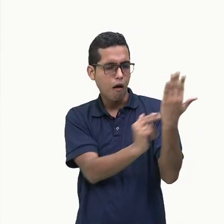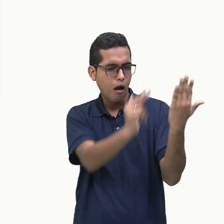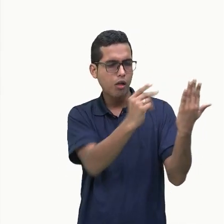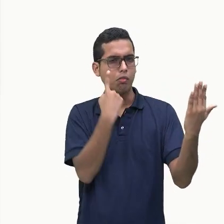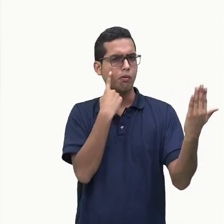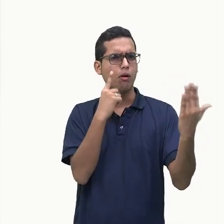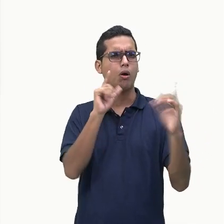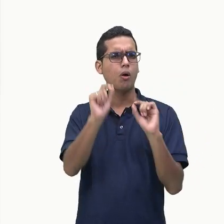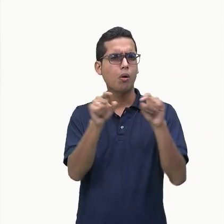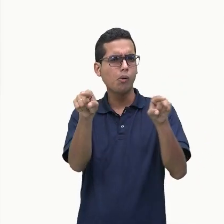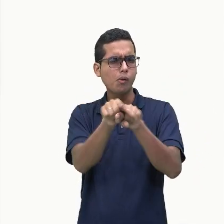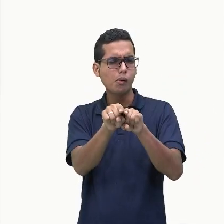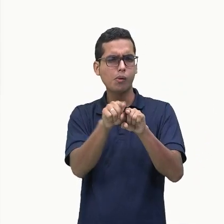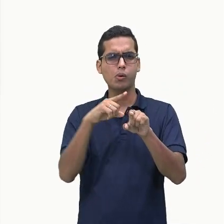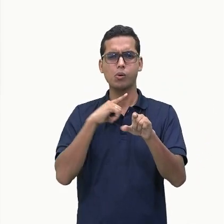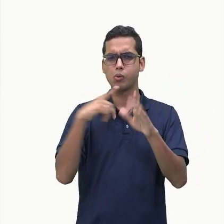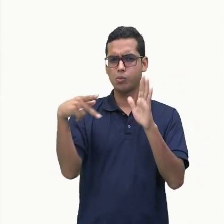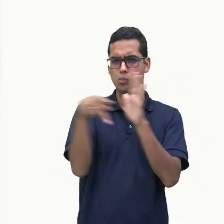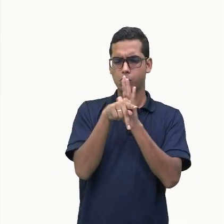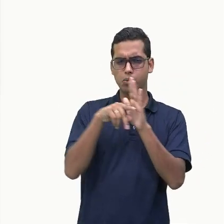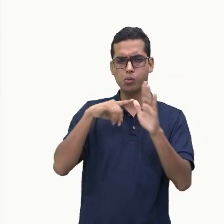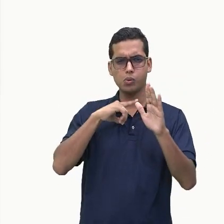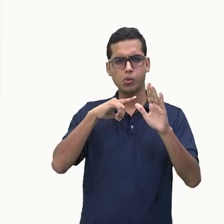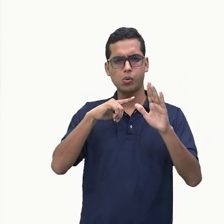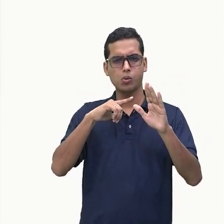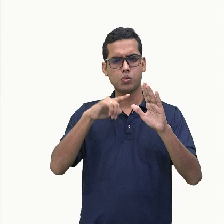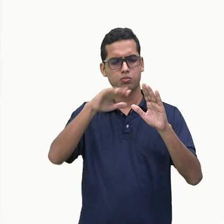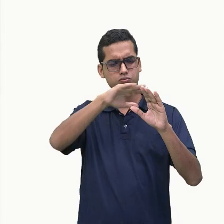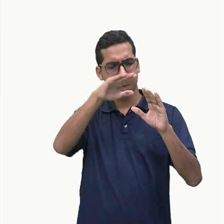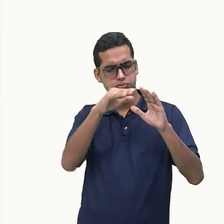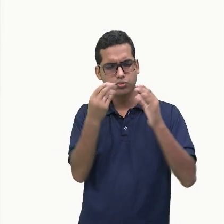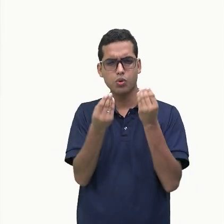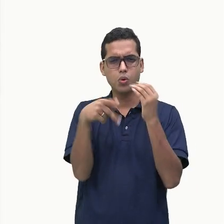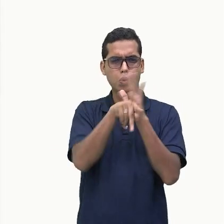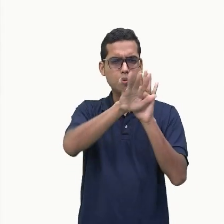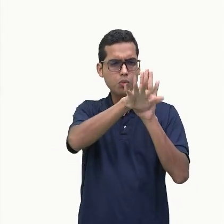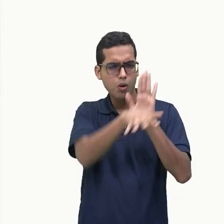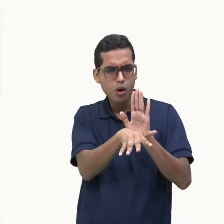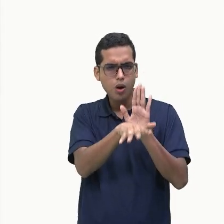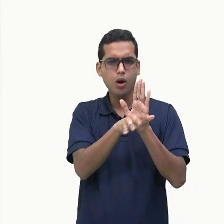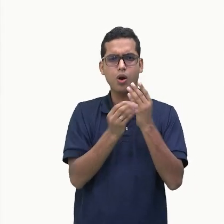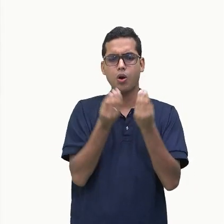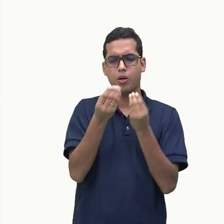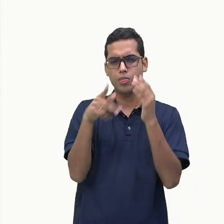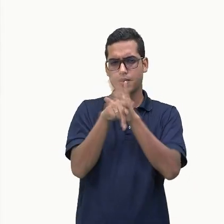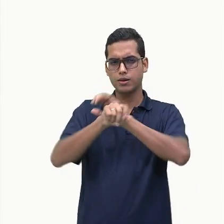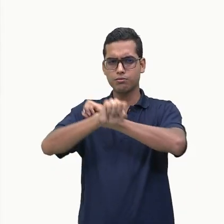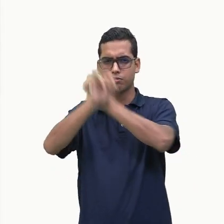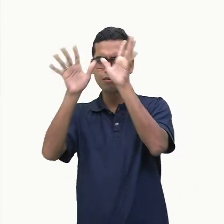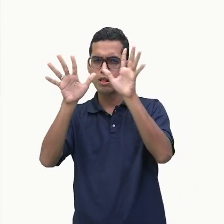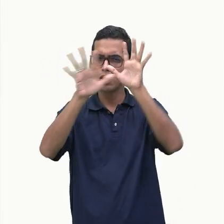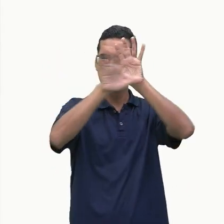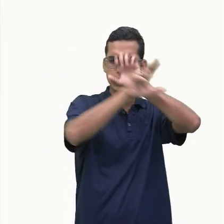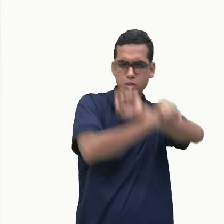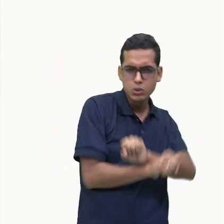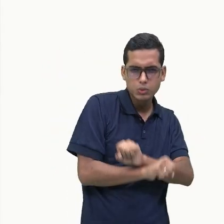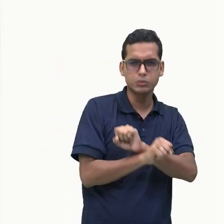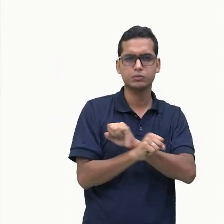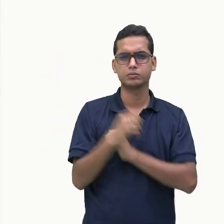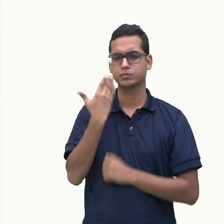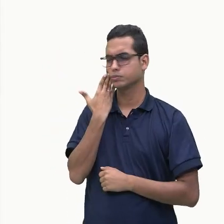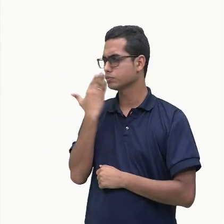né, desse personagem, ele tivesse o claro e o escuro. Claro que não foi tão desenvolvido